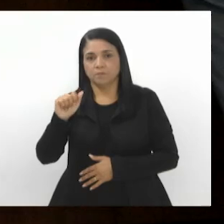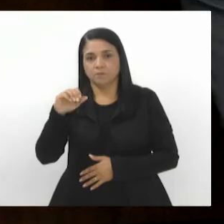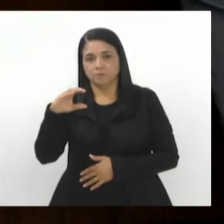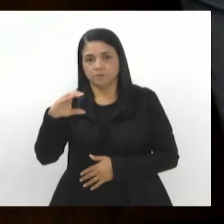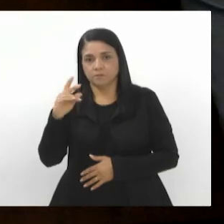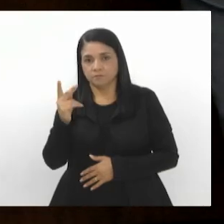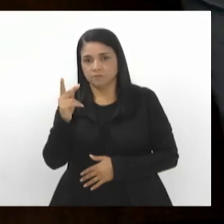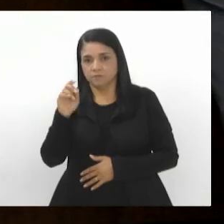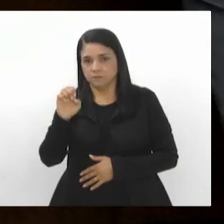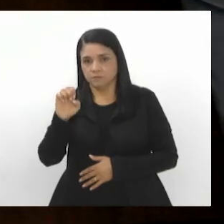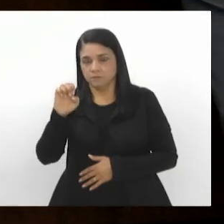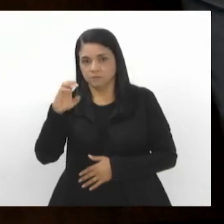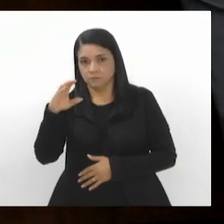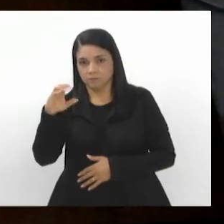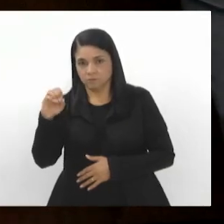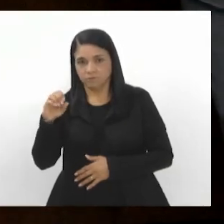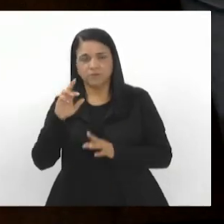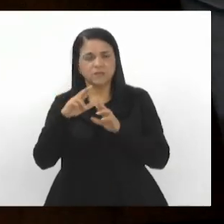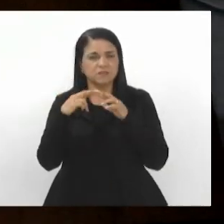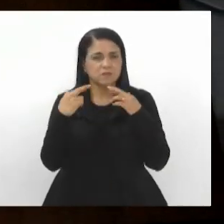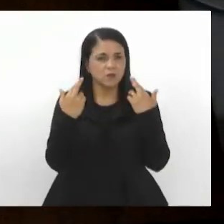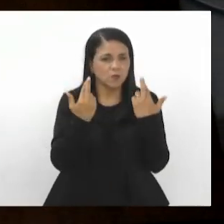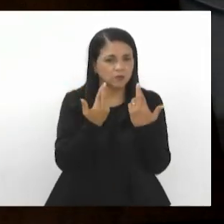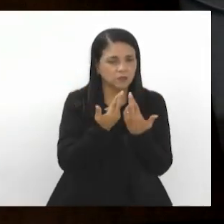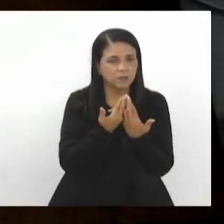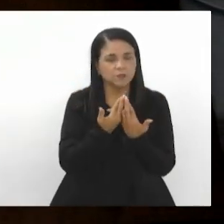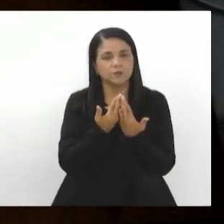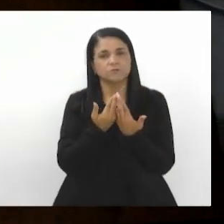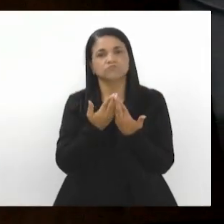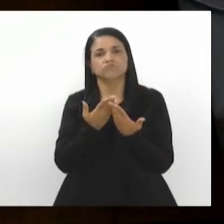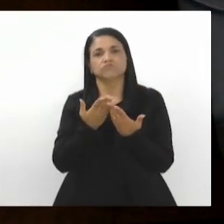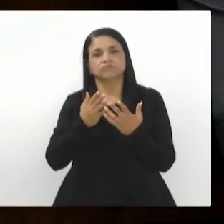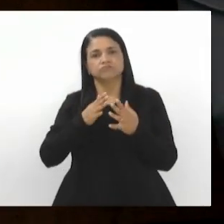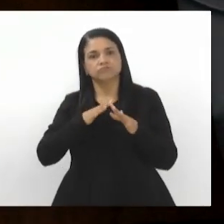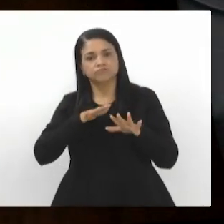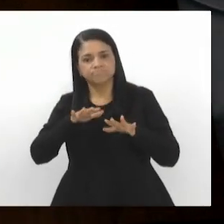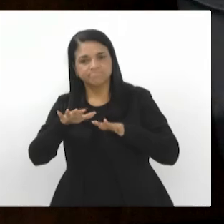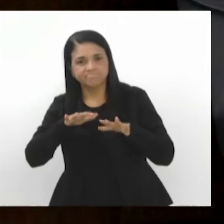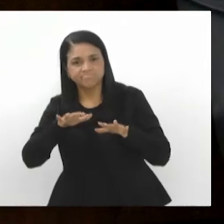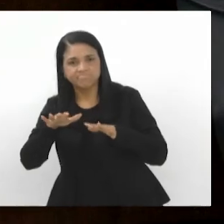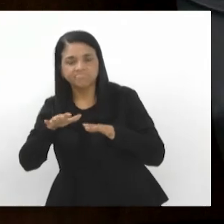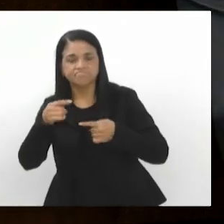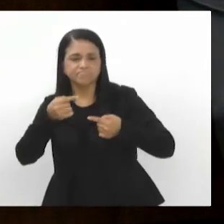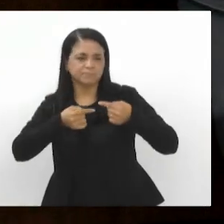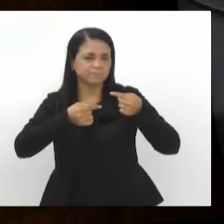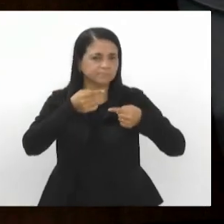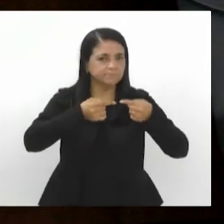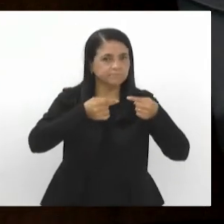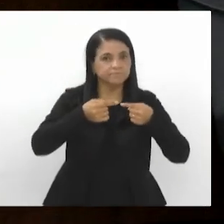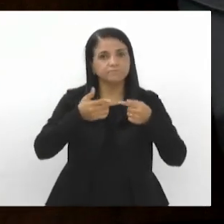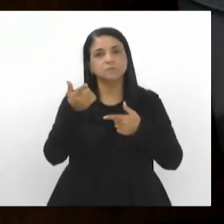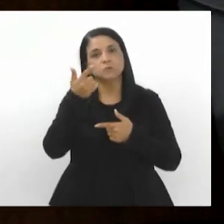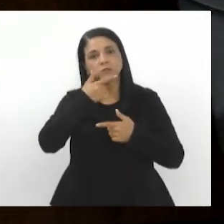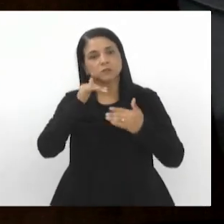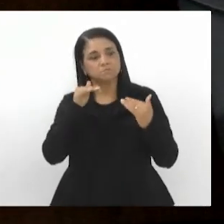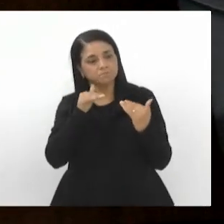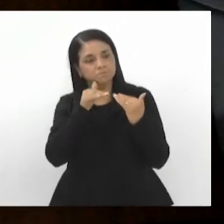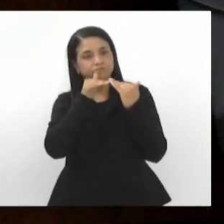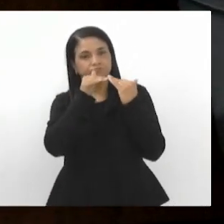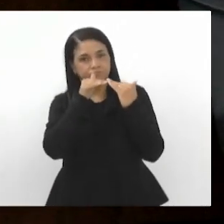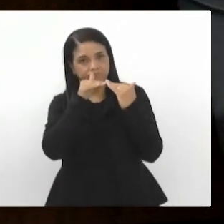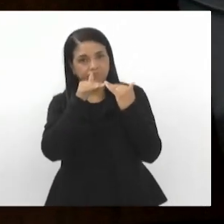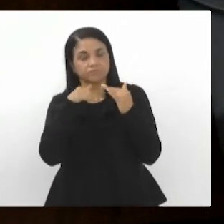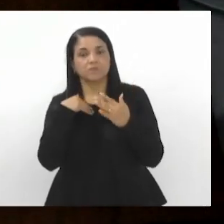se reuniram, se movimentaram para chegar nesses termos. E aqui